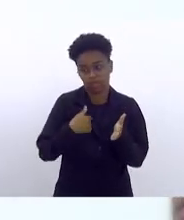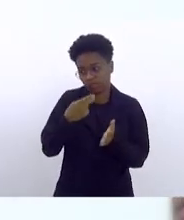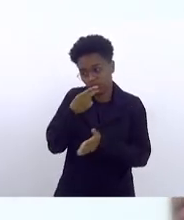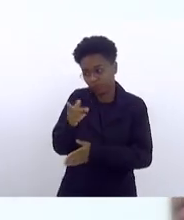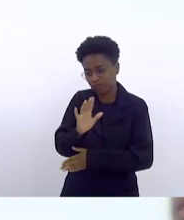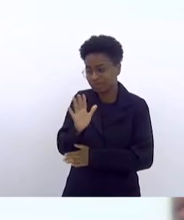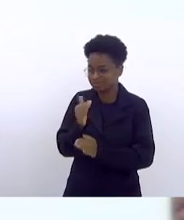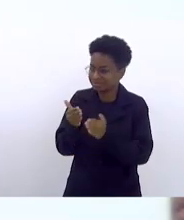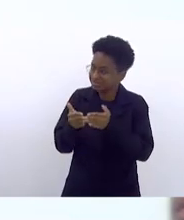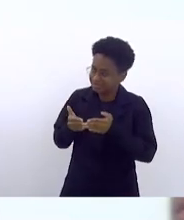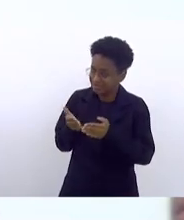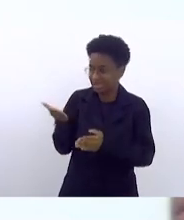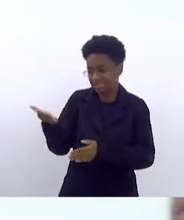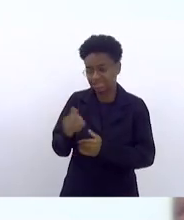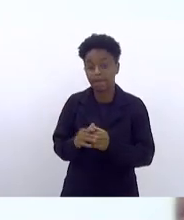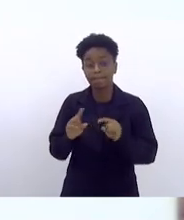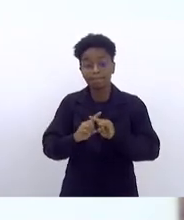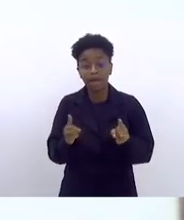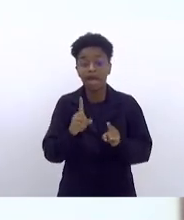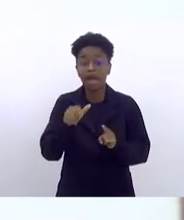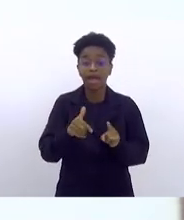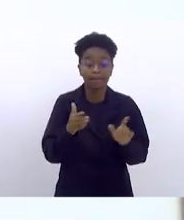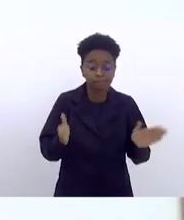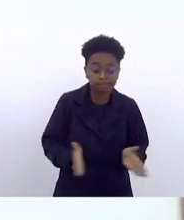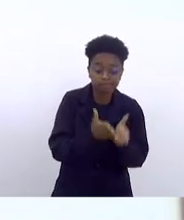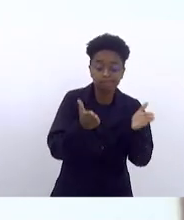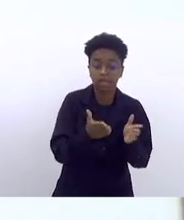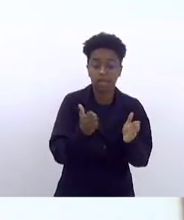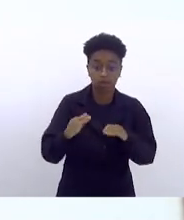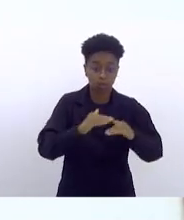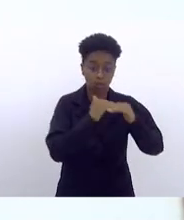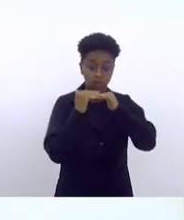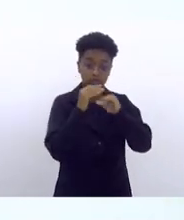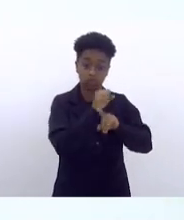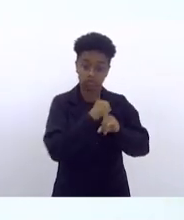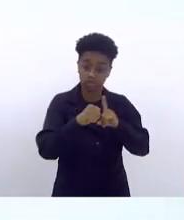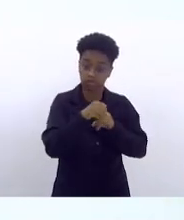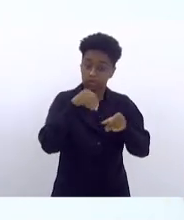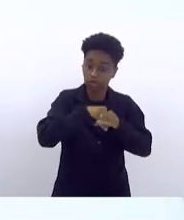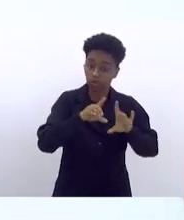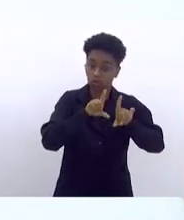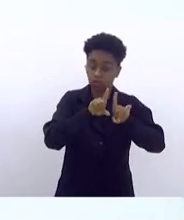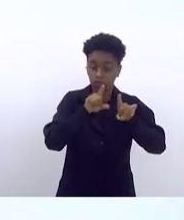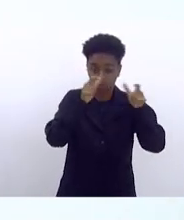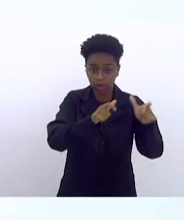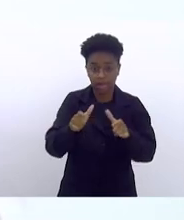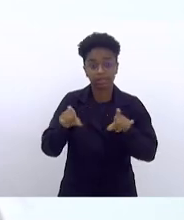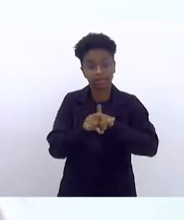pedindo licença ao colega é o promotor da igualdade social dos espaços e da ascensão aos direitos